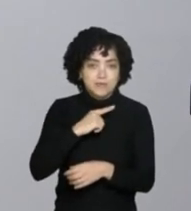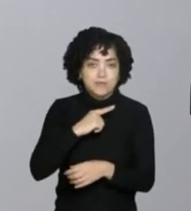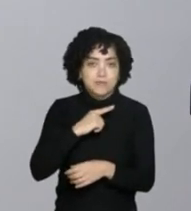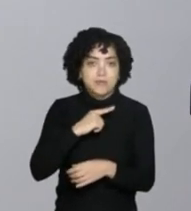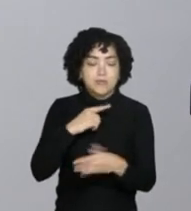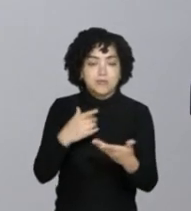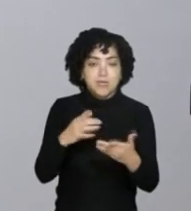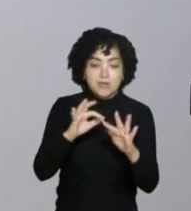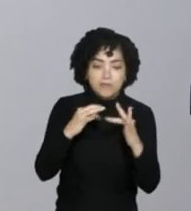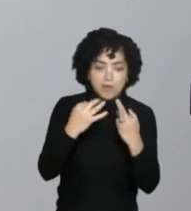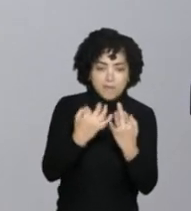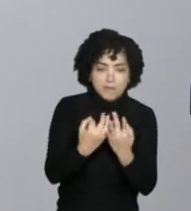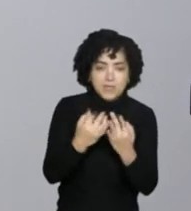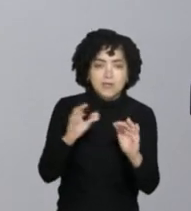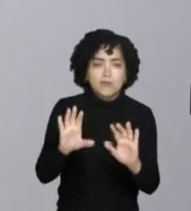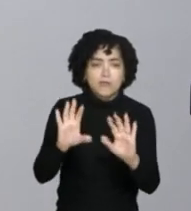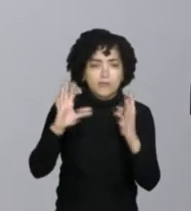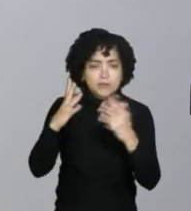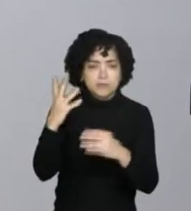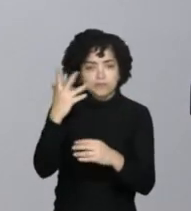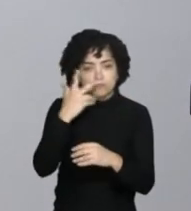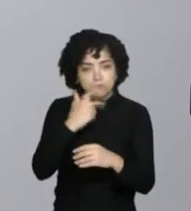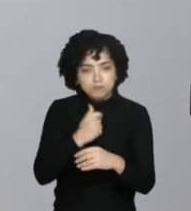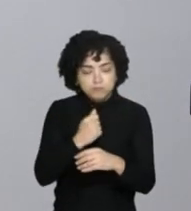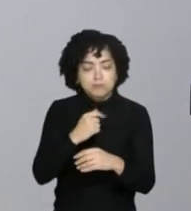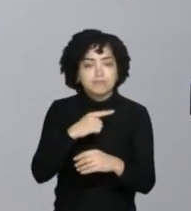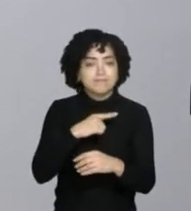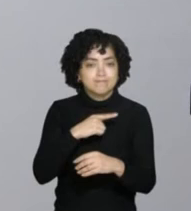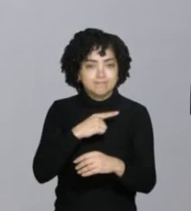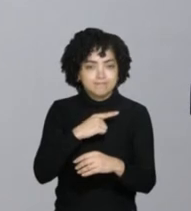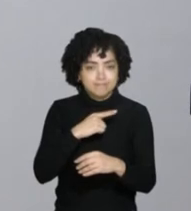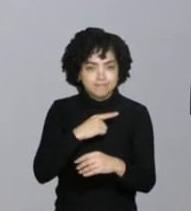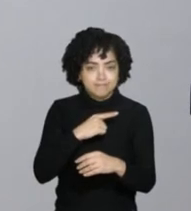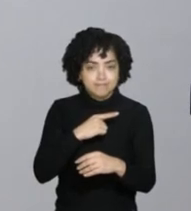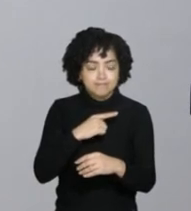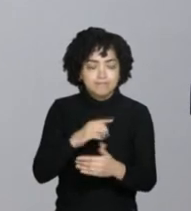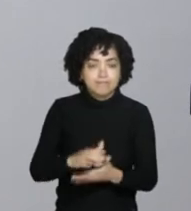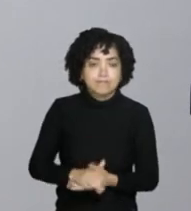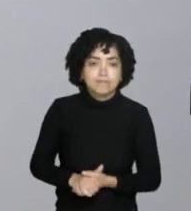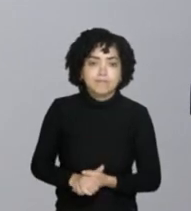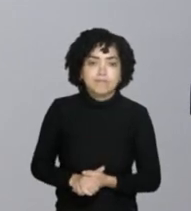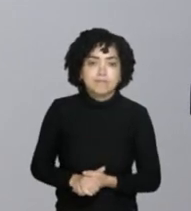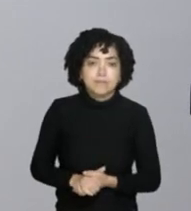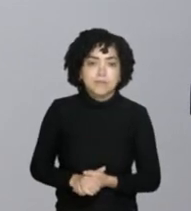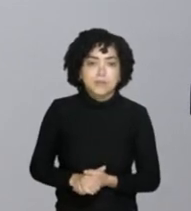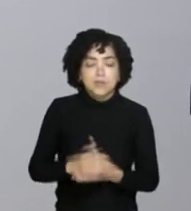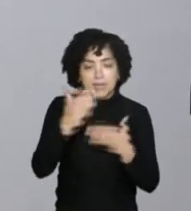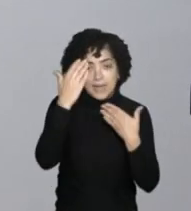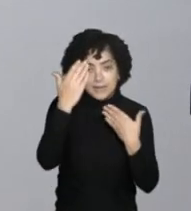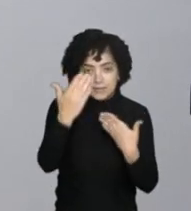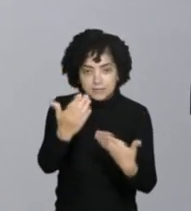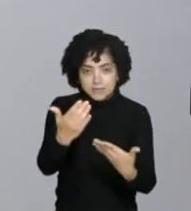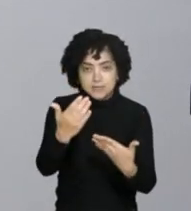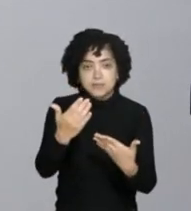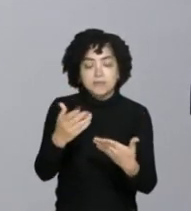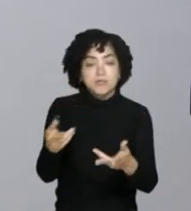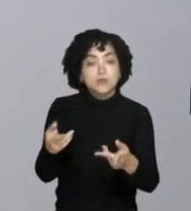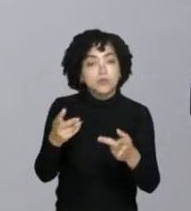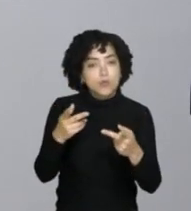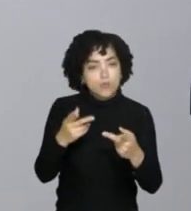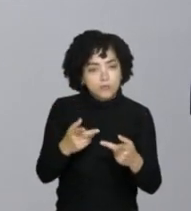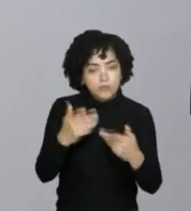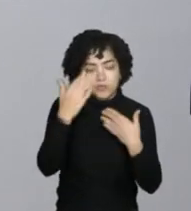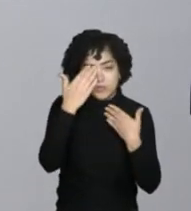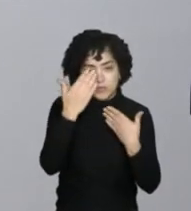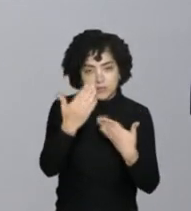famílias, mas pensa que festa bonita também que tivemos lá desse povo querido. Estendemos o agradecimento a todos, o convite, e dizer